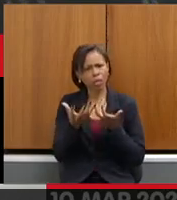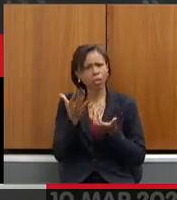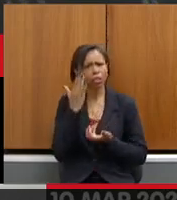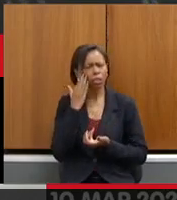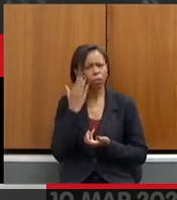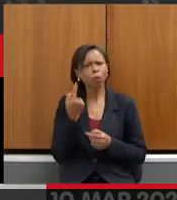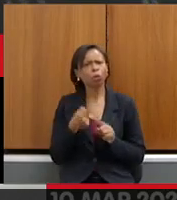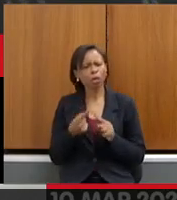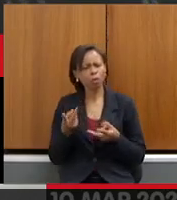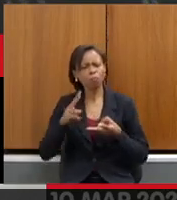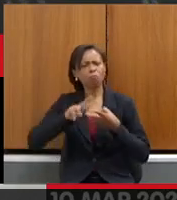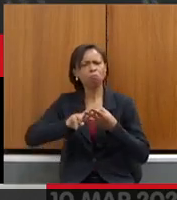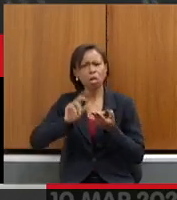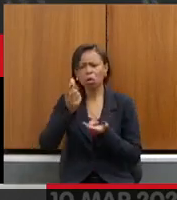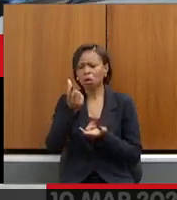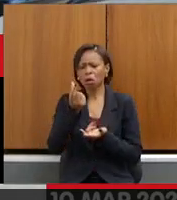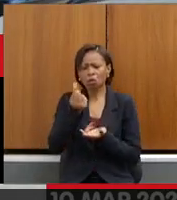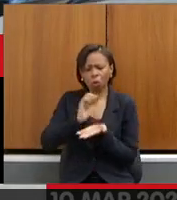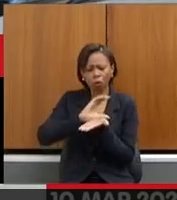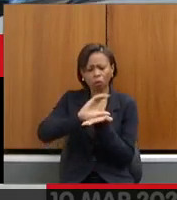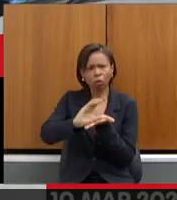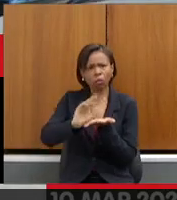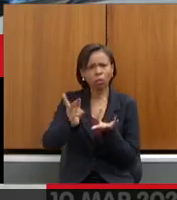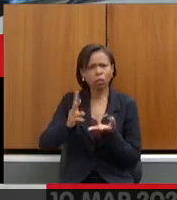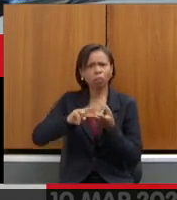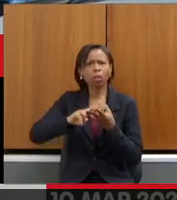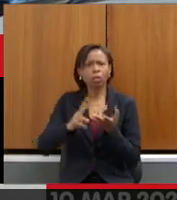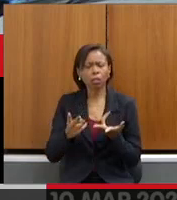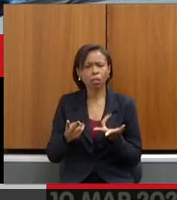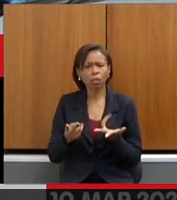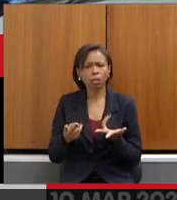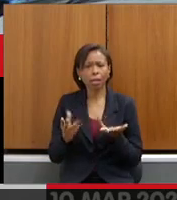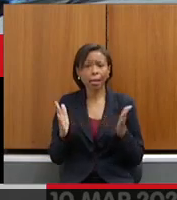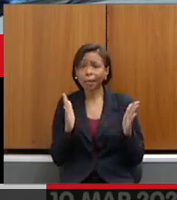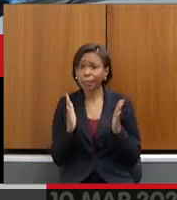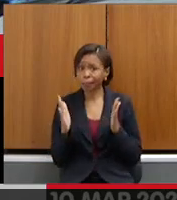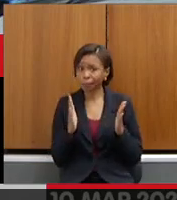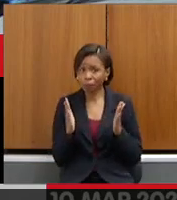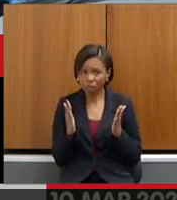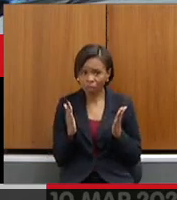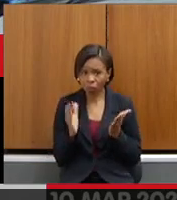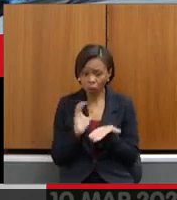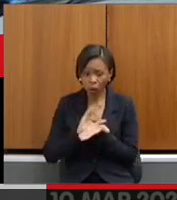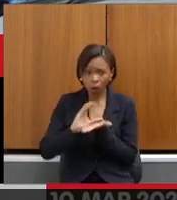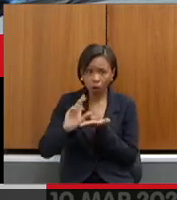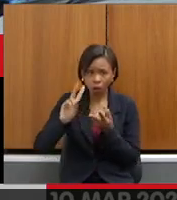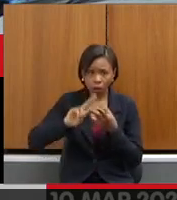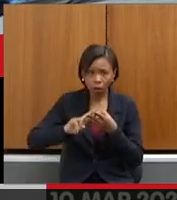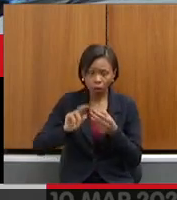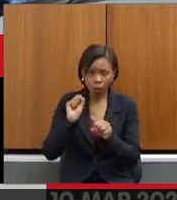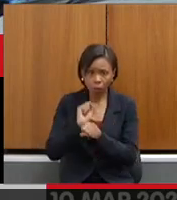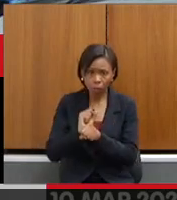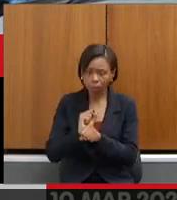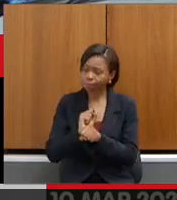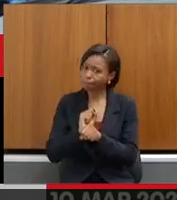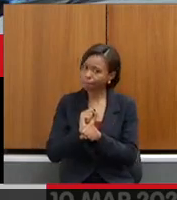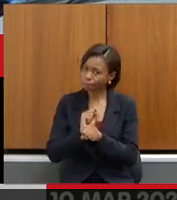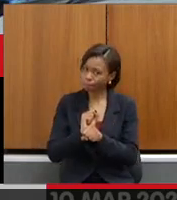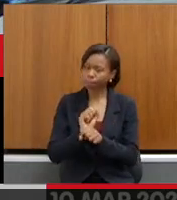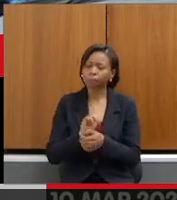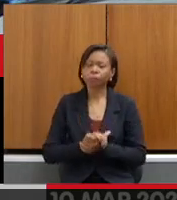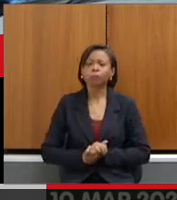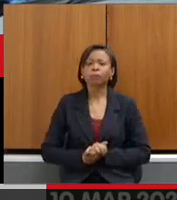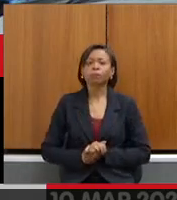estar acontecendo esse neste momento é adequado tal retenção e enfim